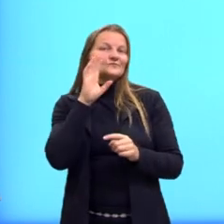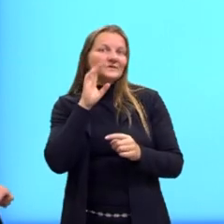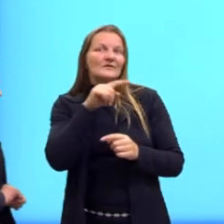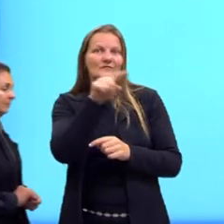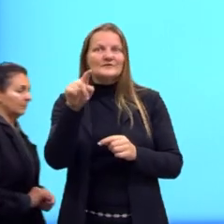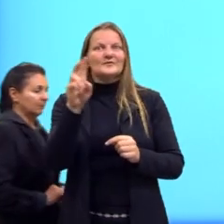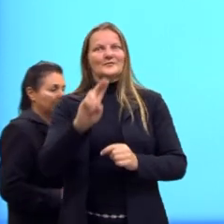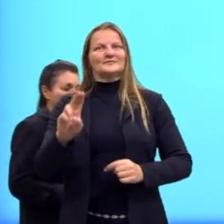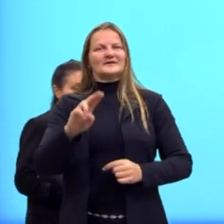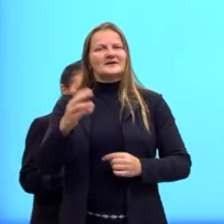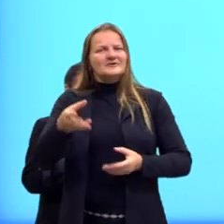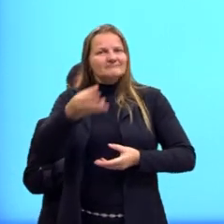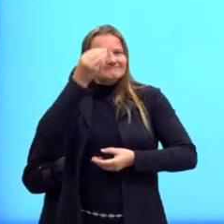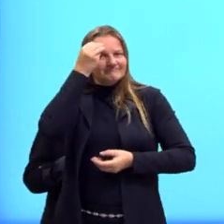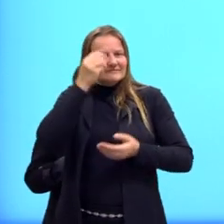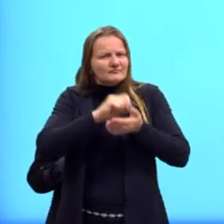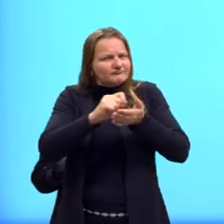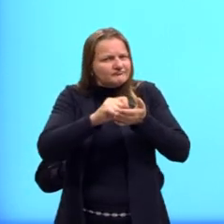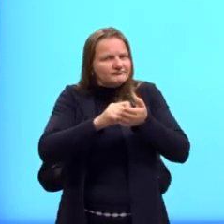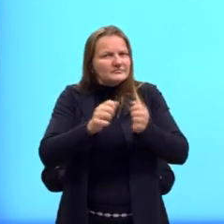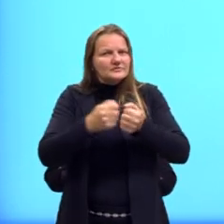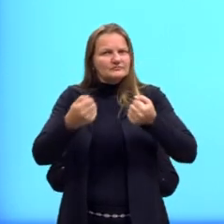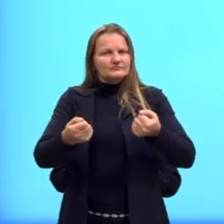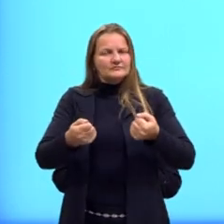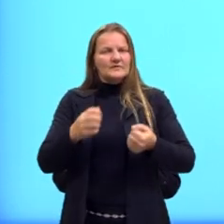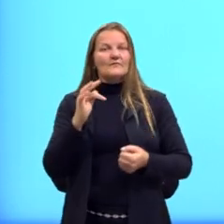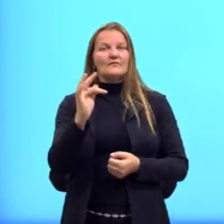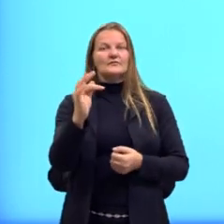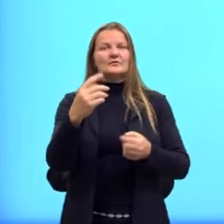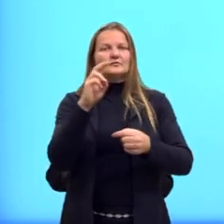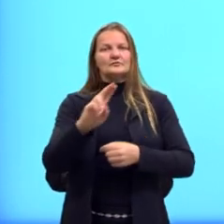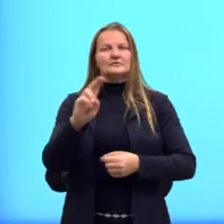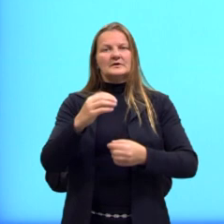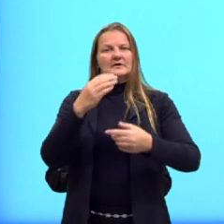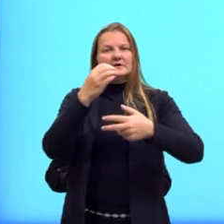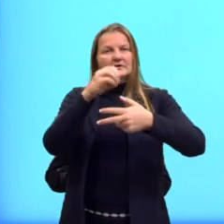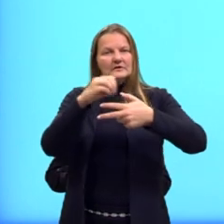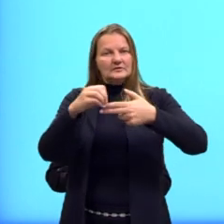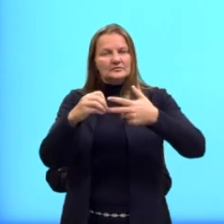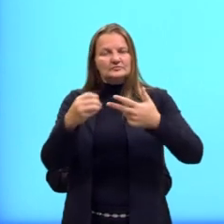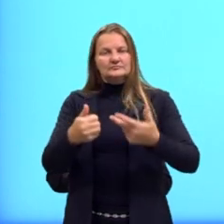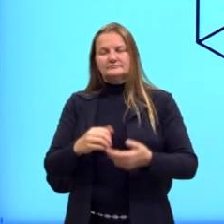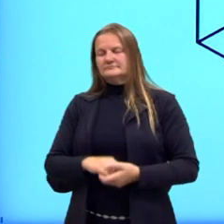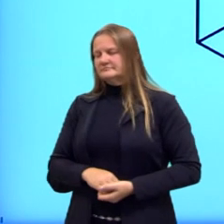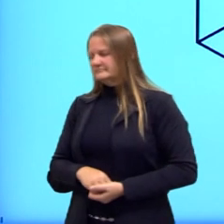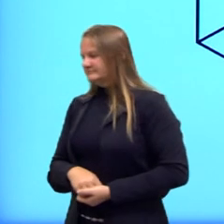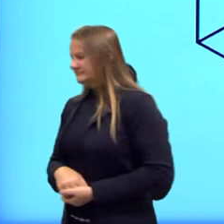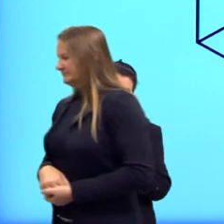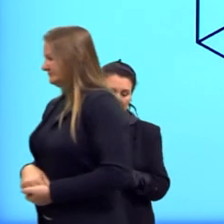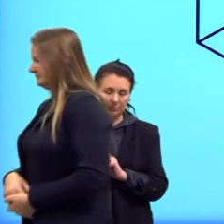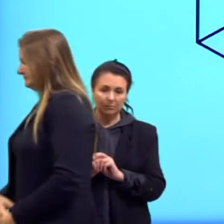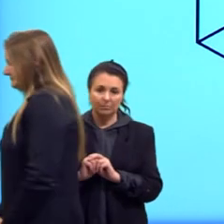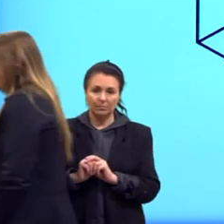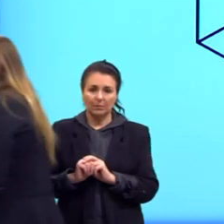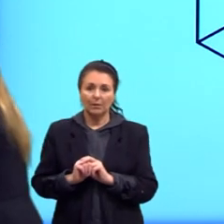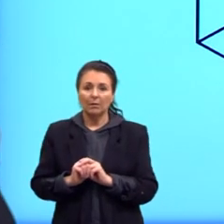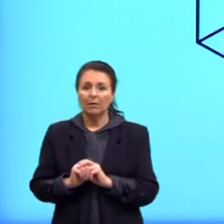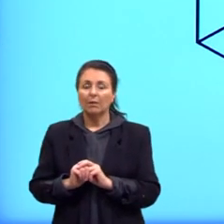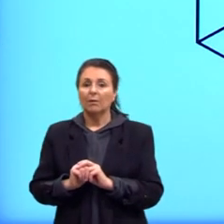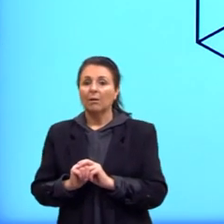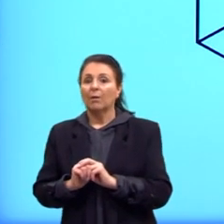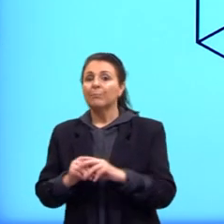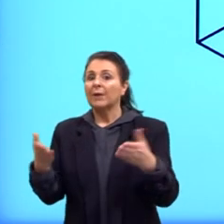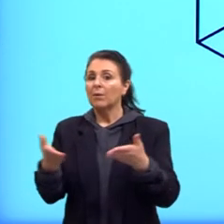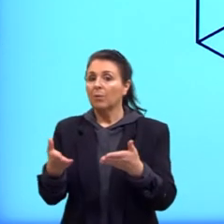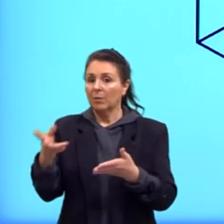para vocês terem anotadinho para futuramente utilizar em algumas questões e nós